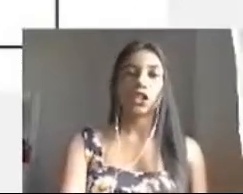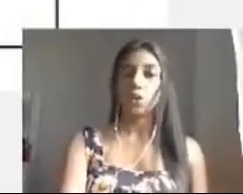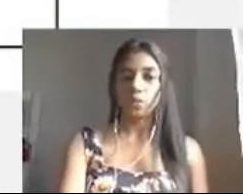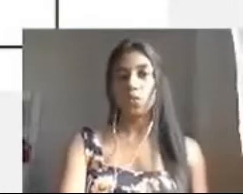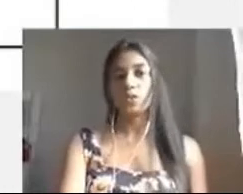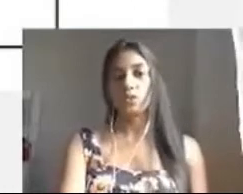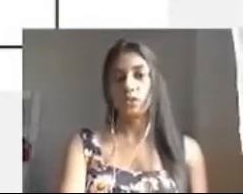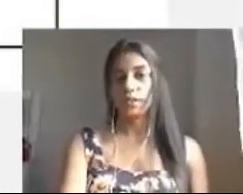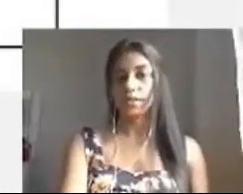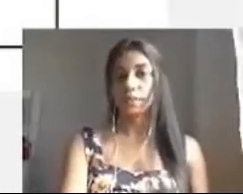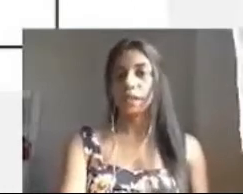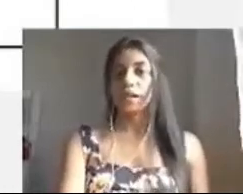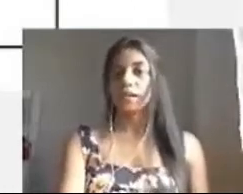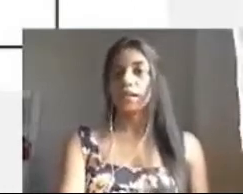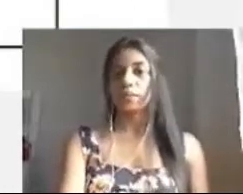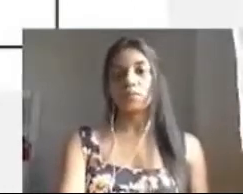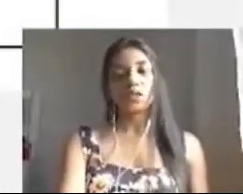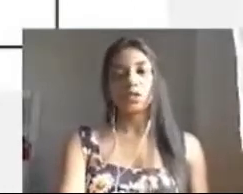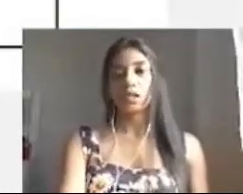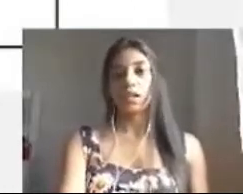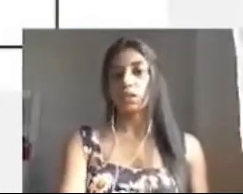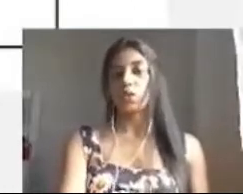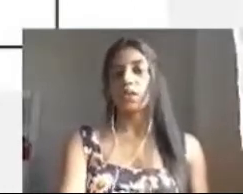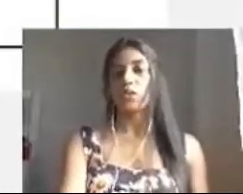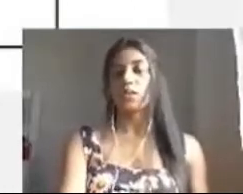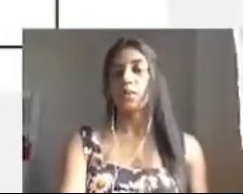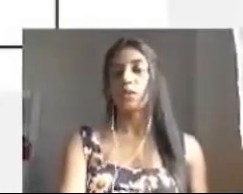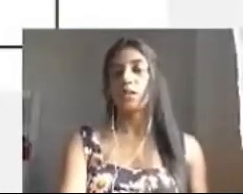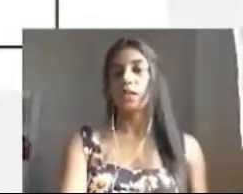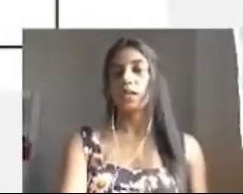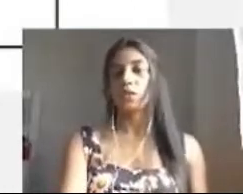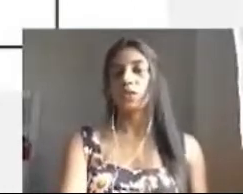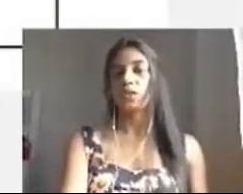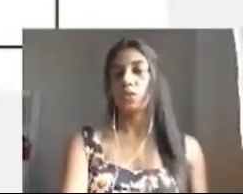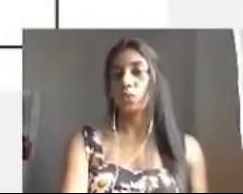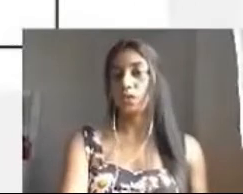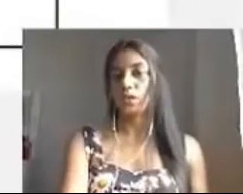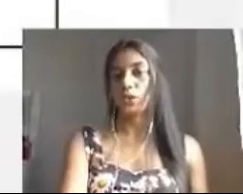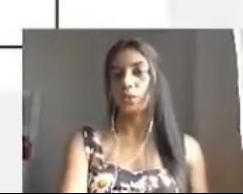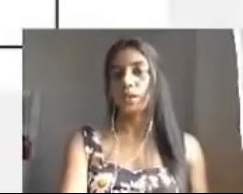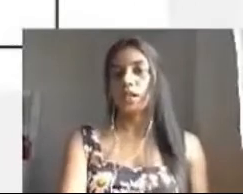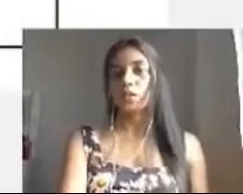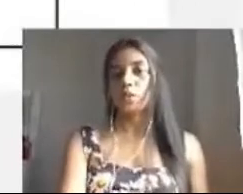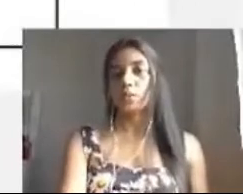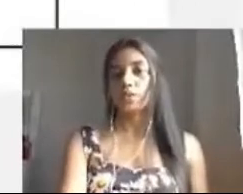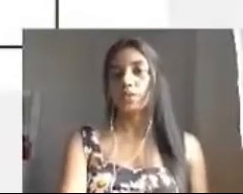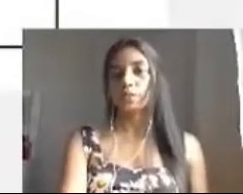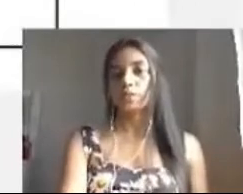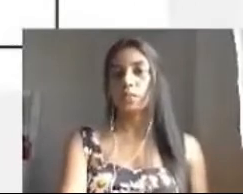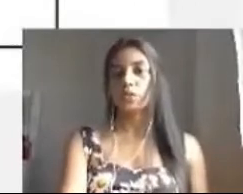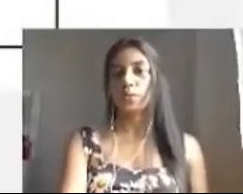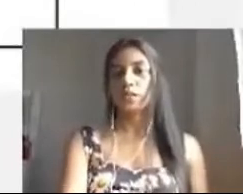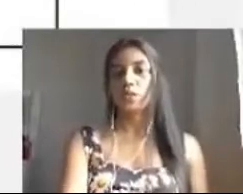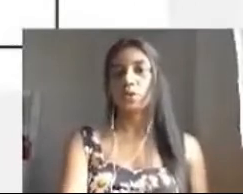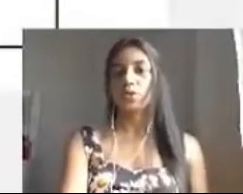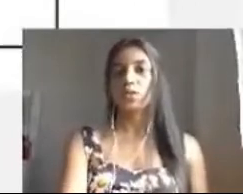aqui? A gente criou uma outra função de transferência, jogamos aqui aleatório, tá? Jogamos aqui também um ganho aqui aleatório, 442,78, que nos deu essa posição,